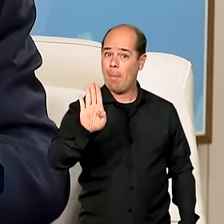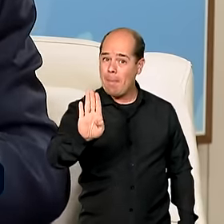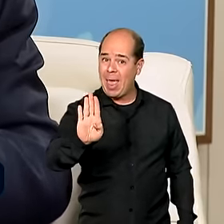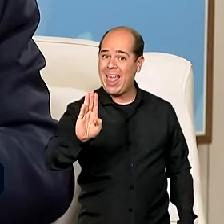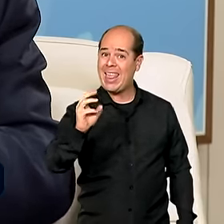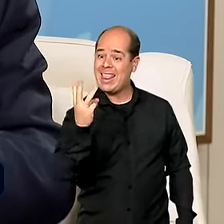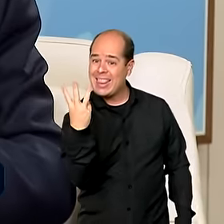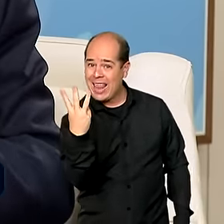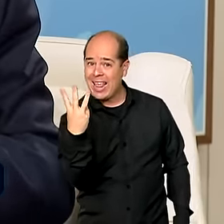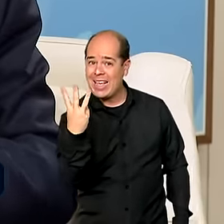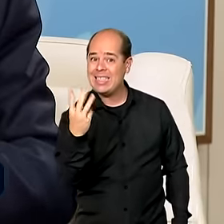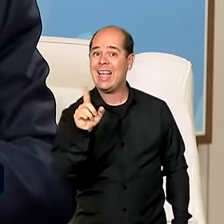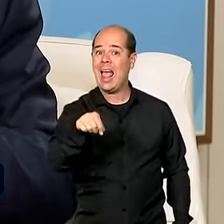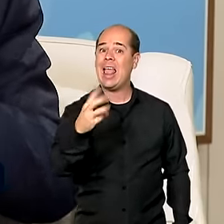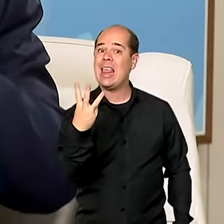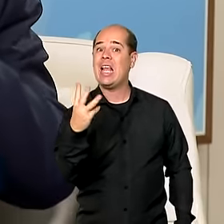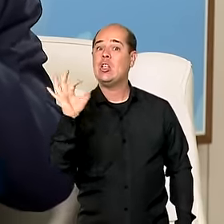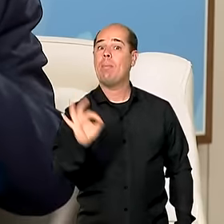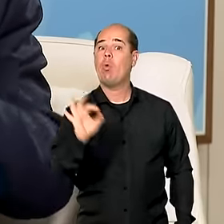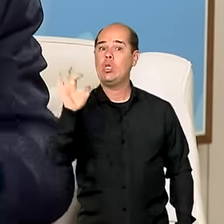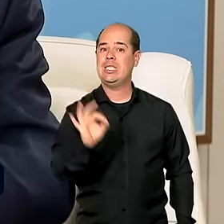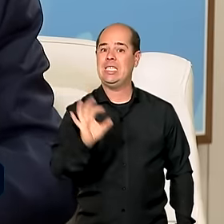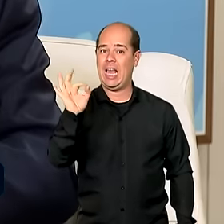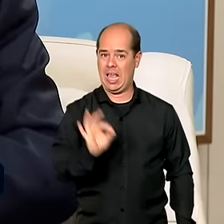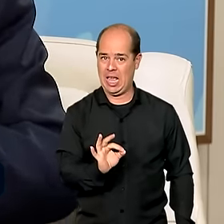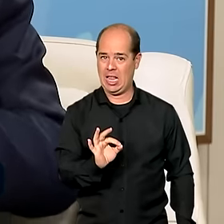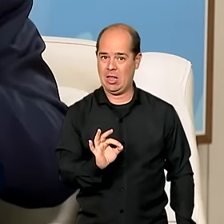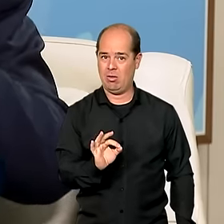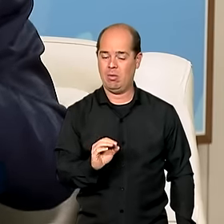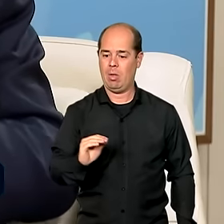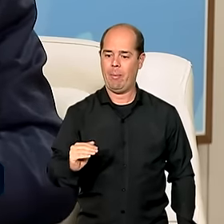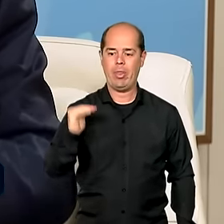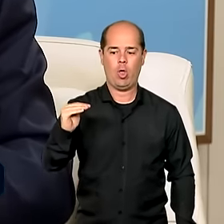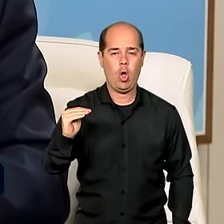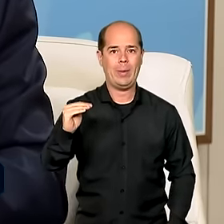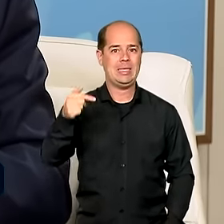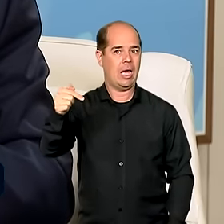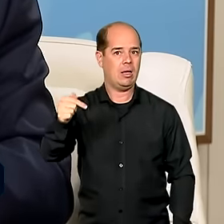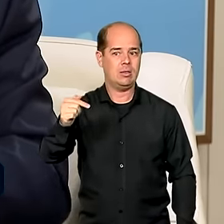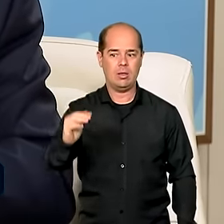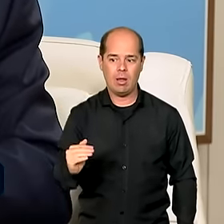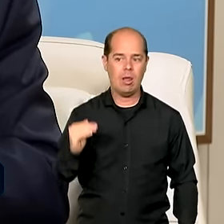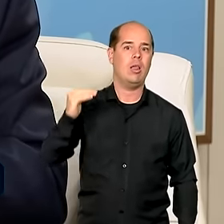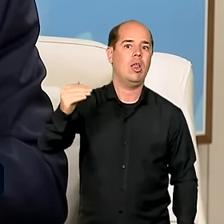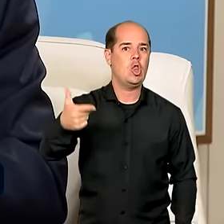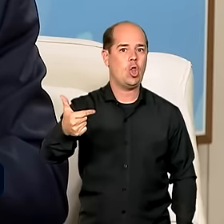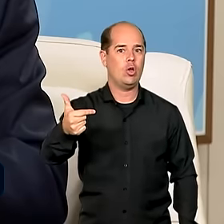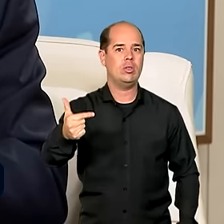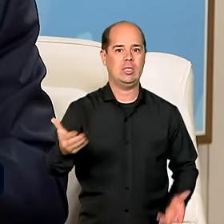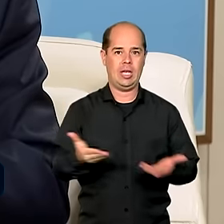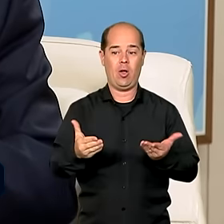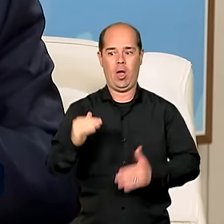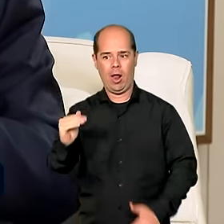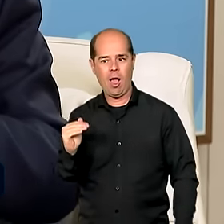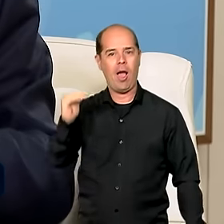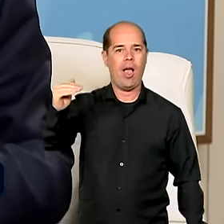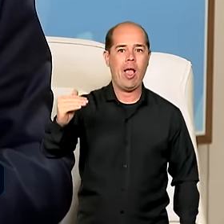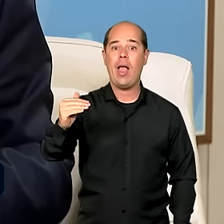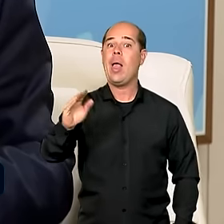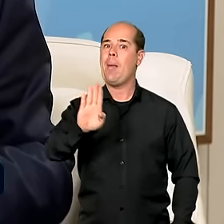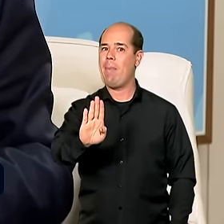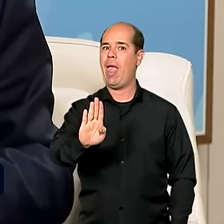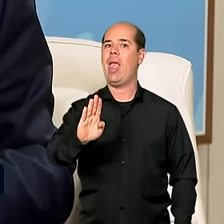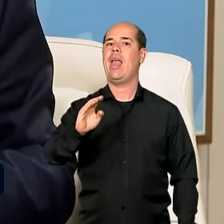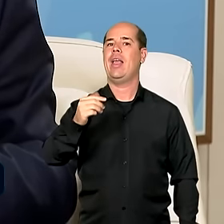no diesel deu tão certo que passou para b7 B10 B12 e agora foi para b14 Aliás o